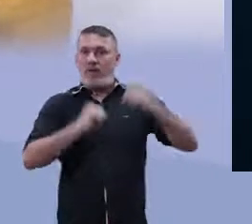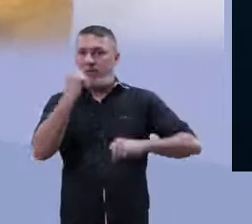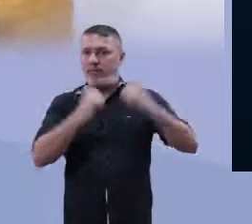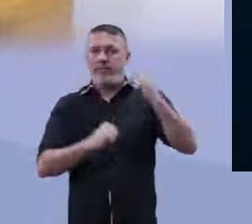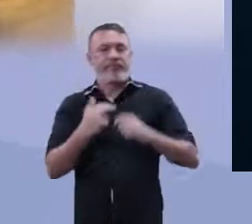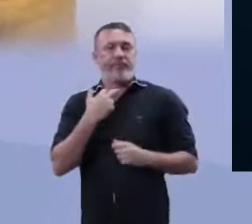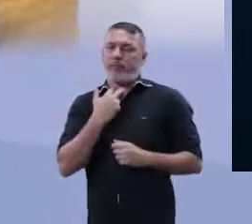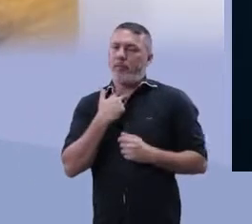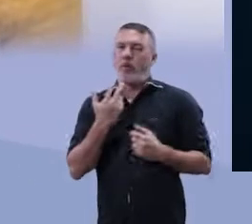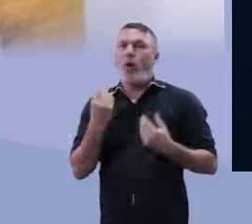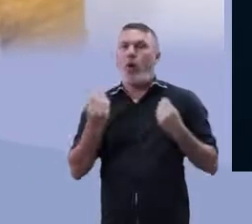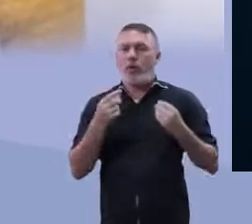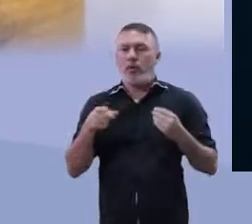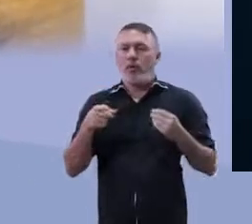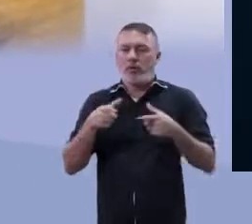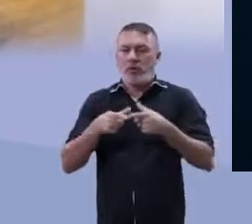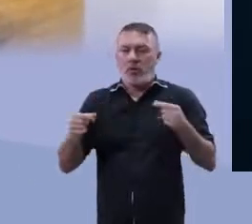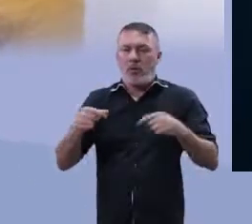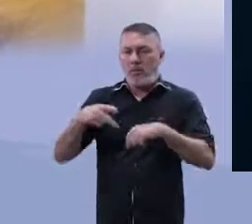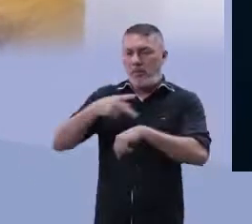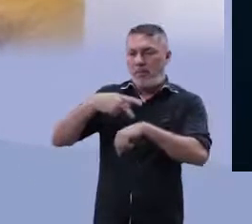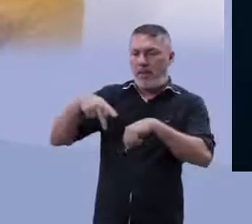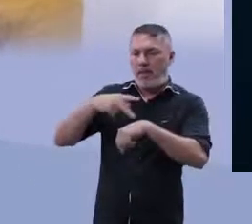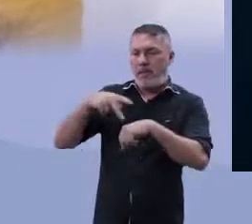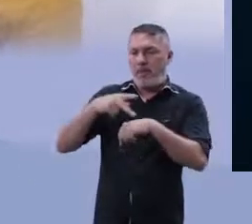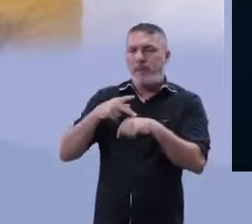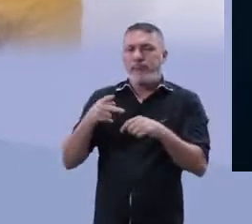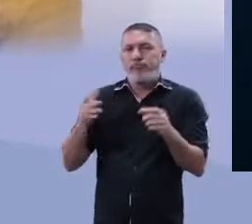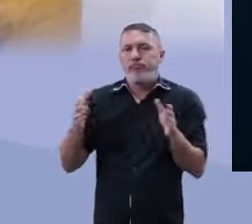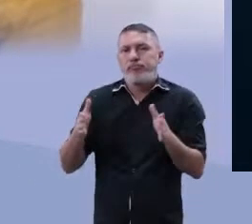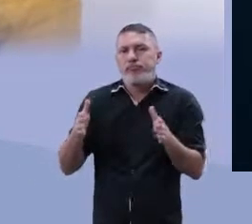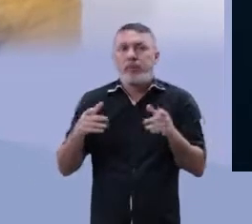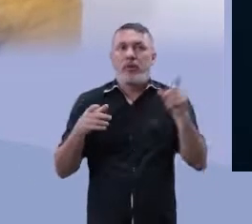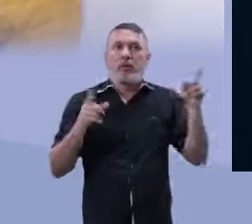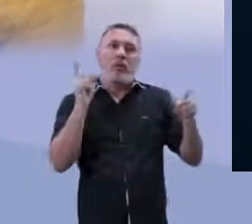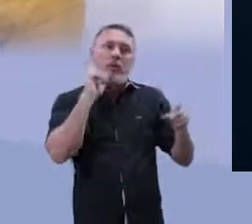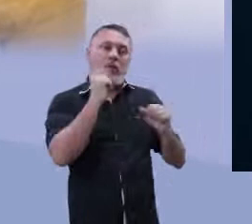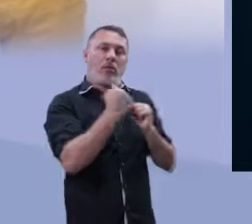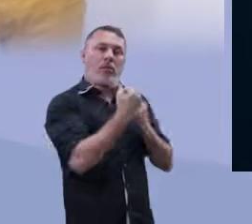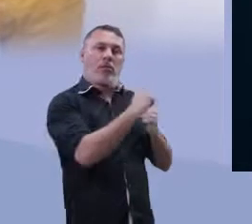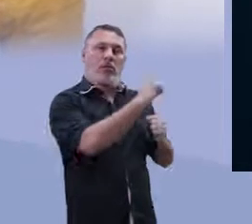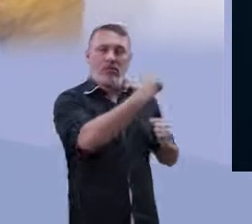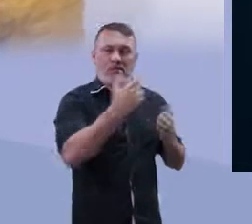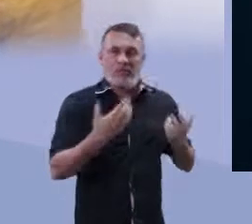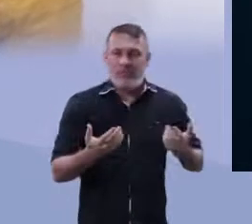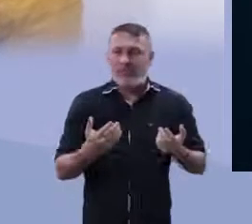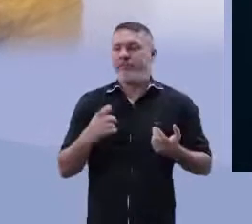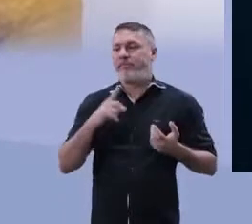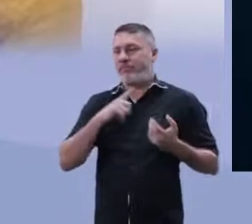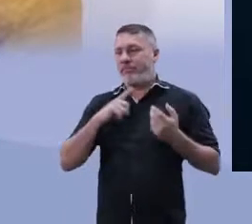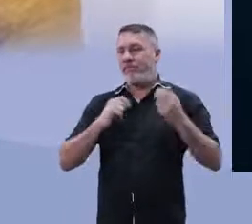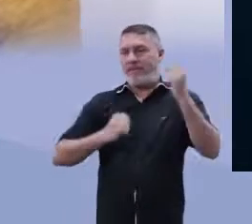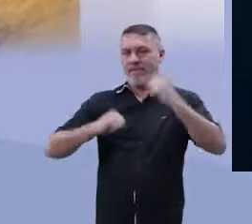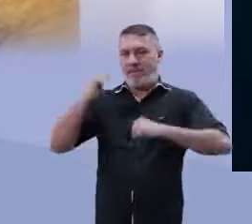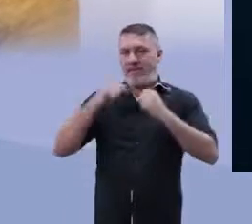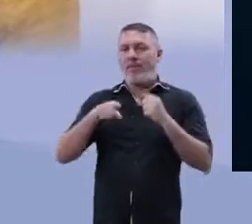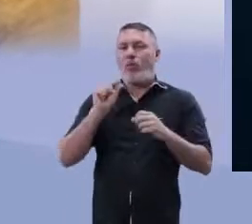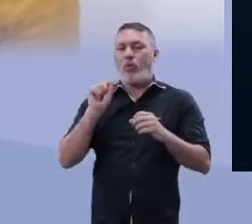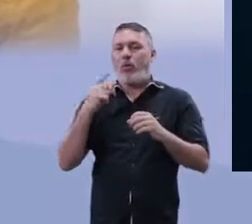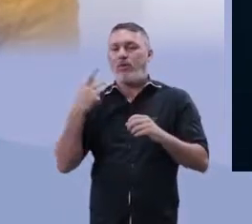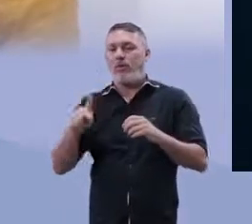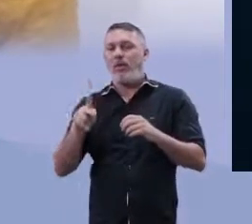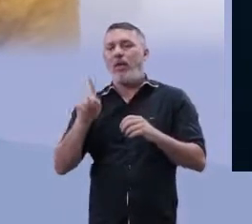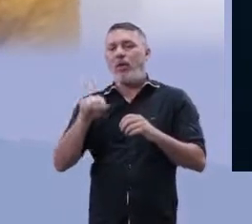digníssimo Eiji Toyoda, né, que foi aí o criador, né, desse grande zaibatsu chamado, né, indústrias